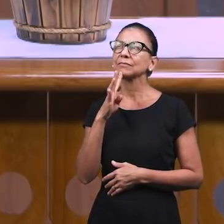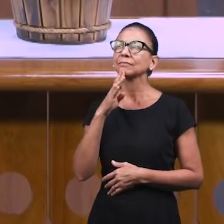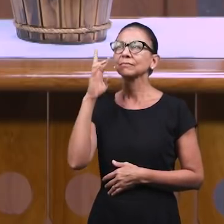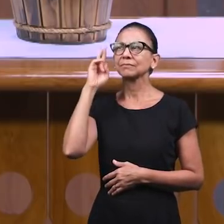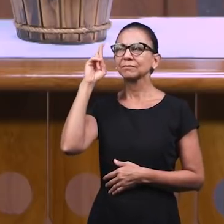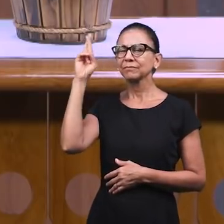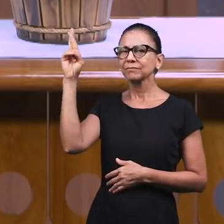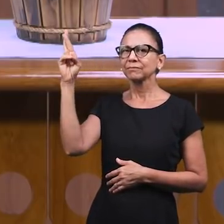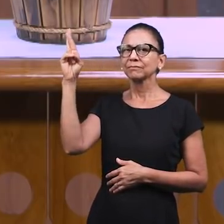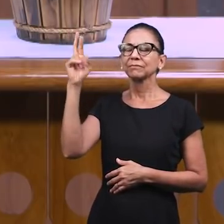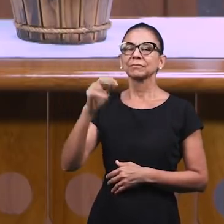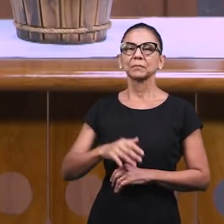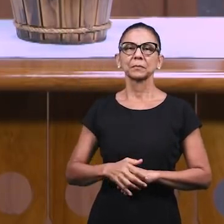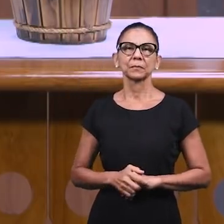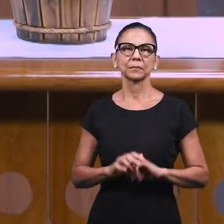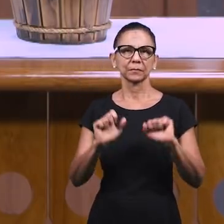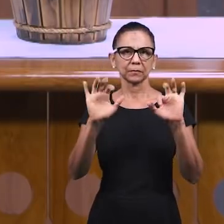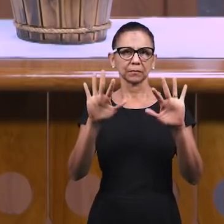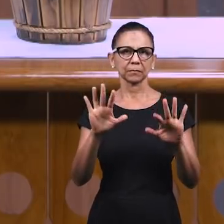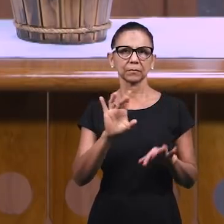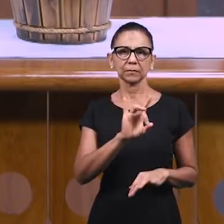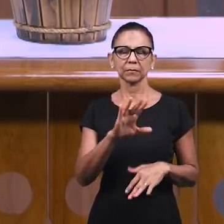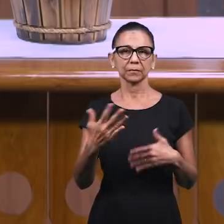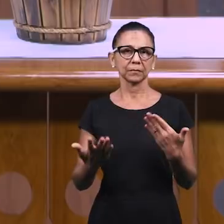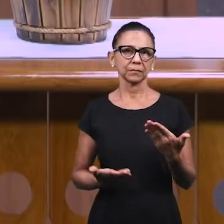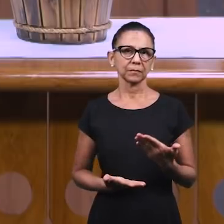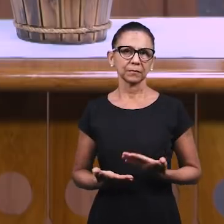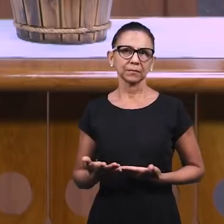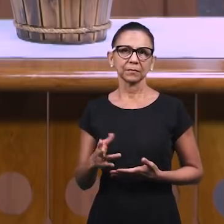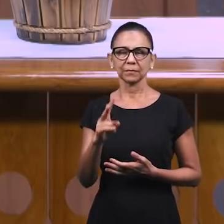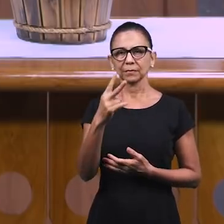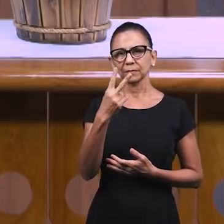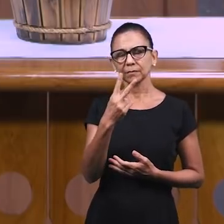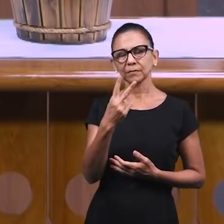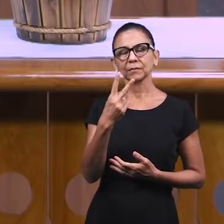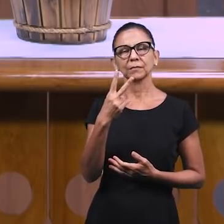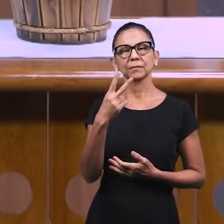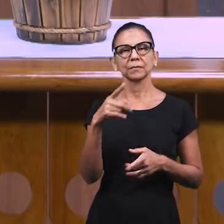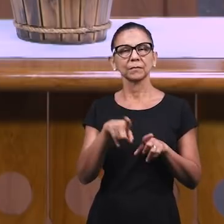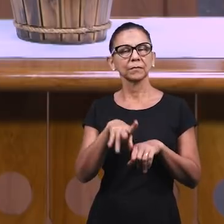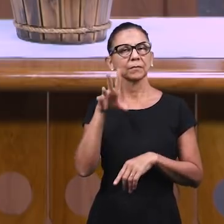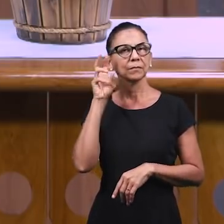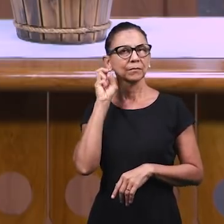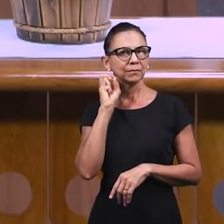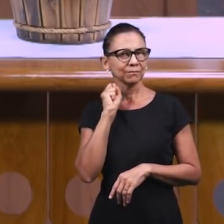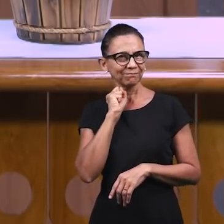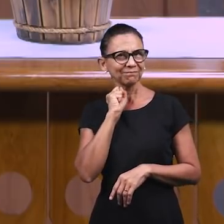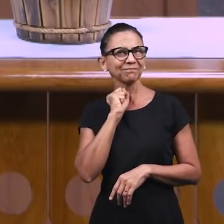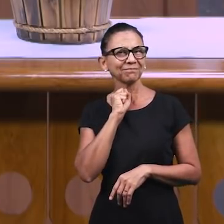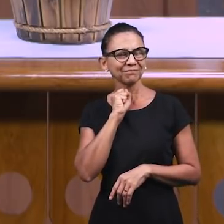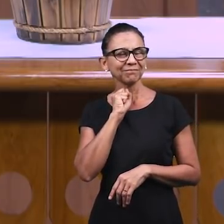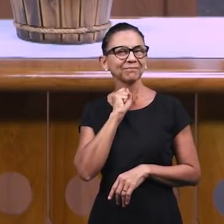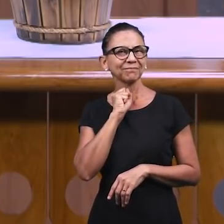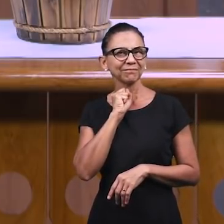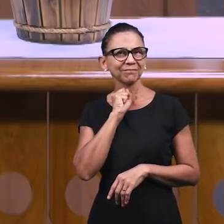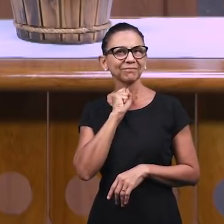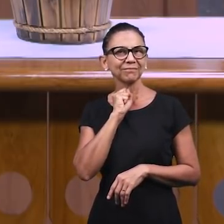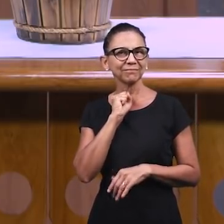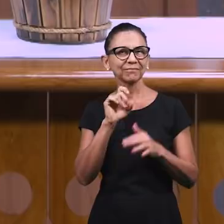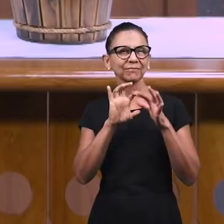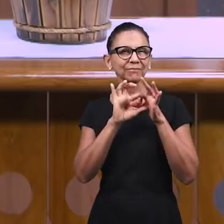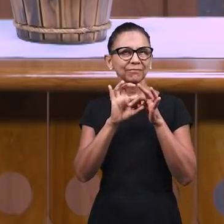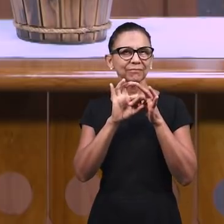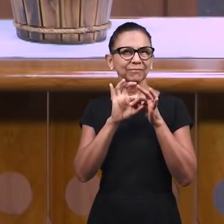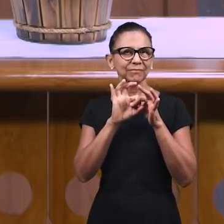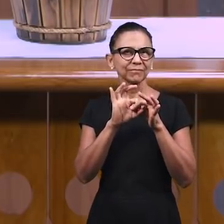conhece, que vive a Tua obra. Abençoa, sim, cada servo que assistiu, que ouviu essa palavra, que está participando